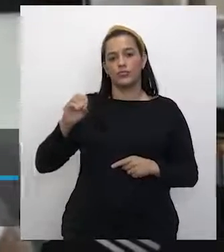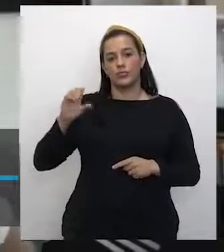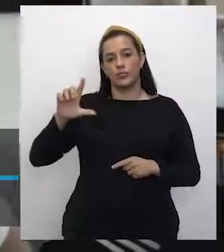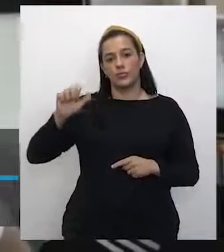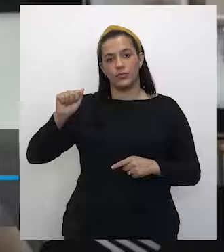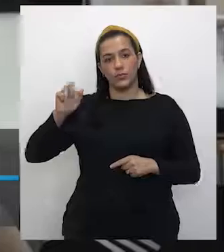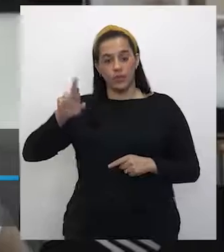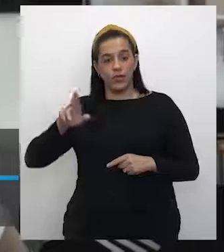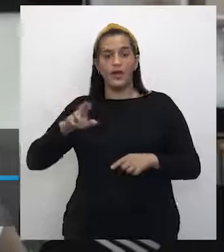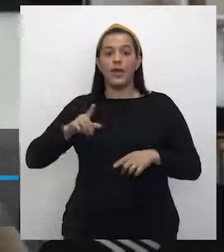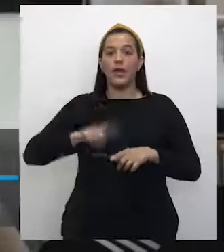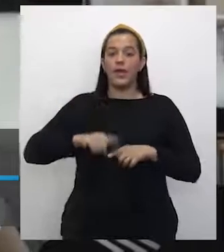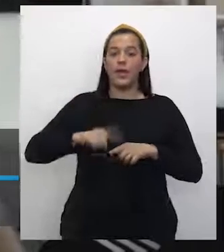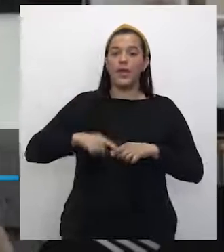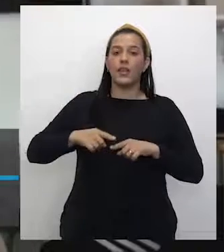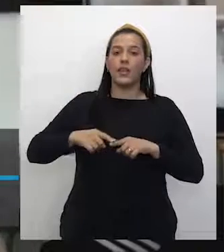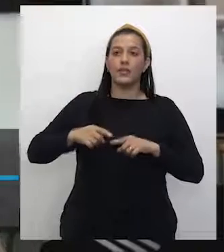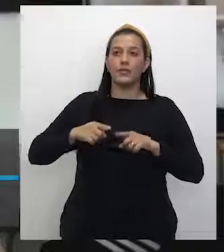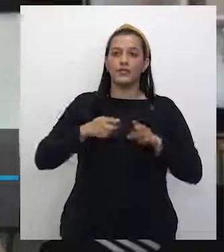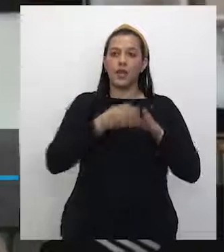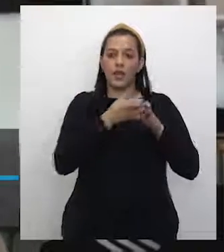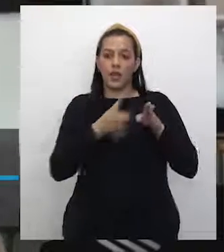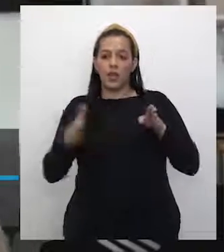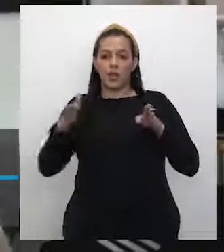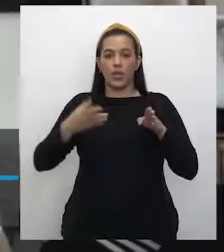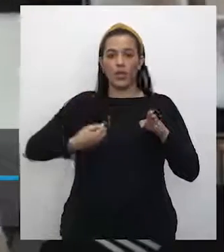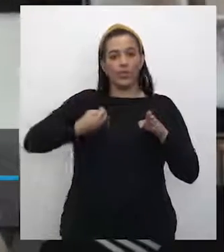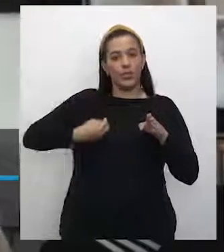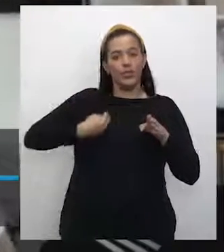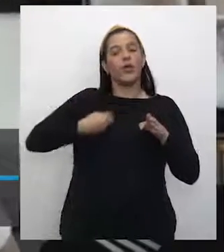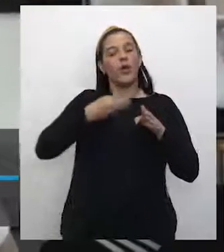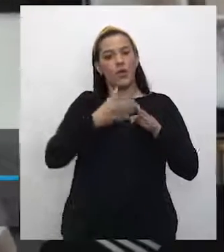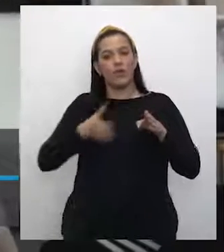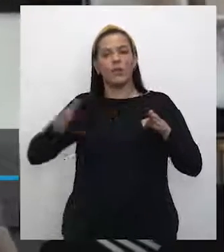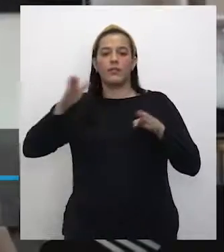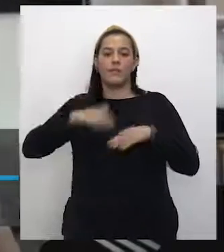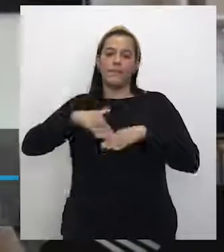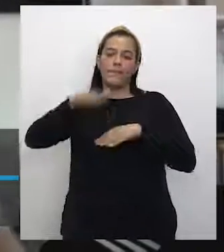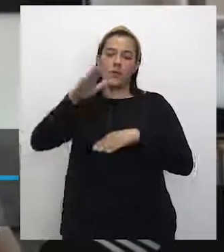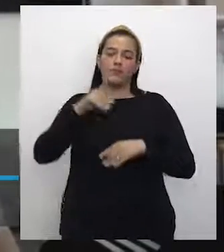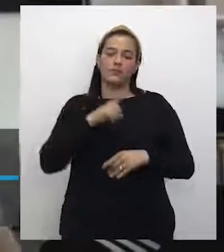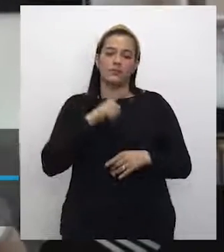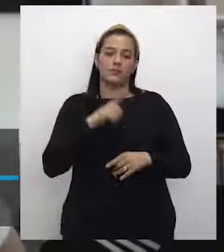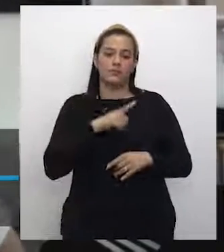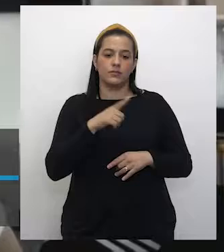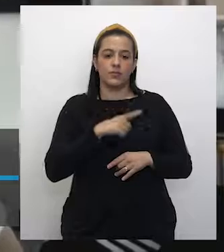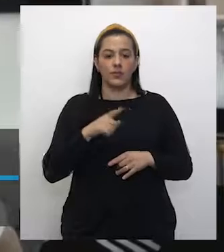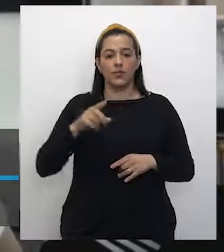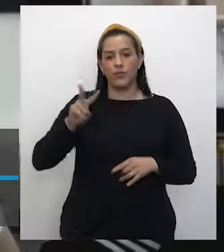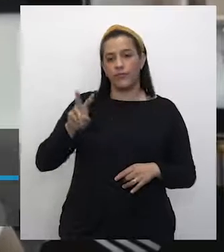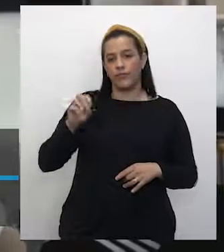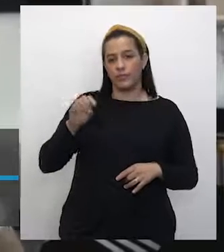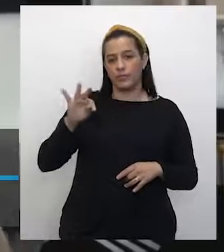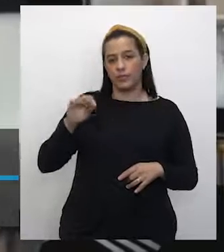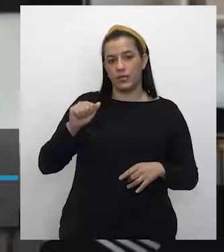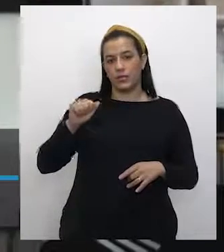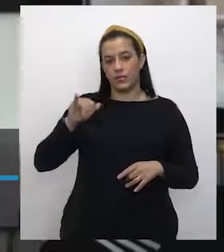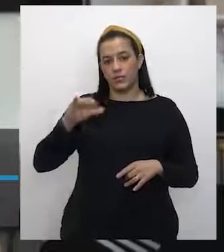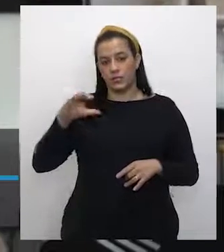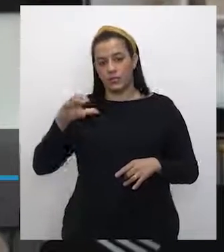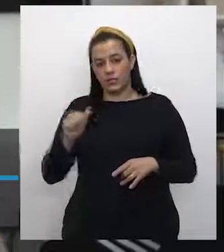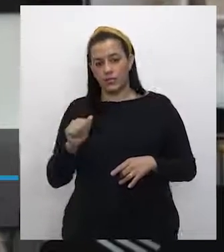preciso ter o sol a pino diariamente, né? A energia termovoltaica, ela vai